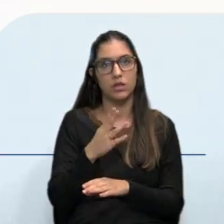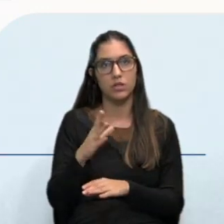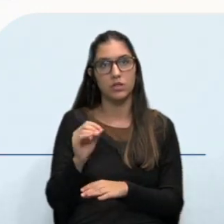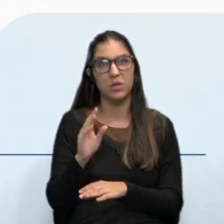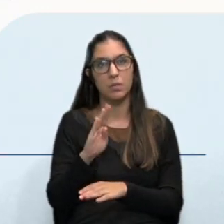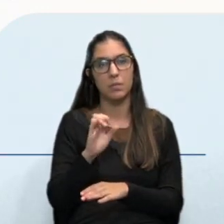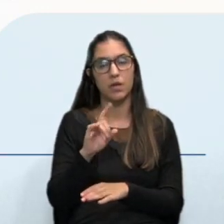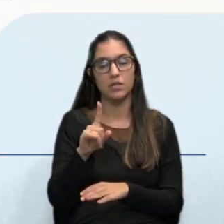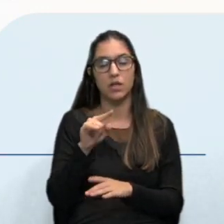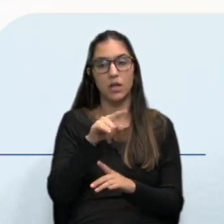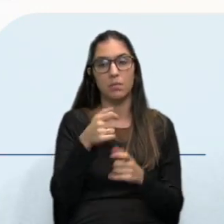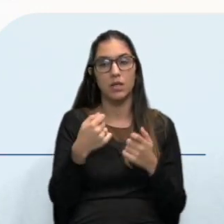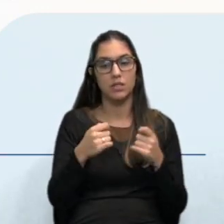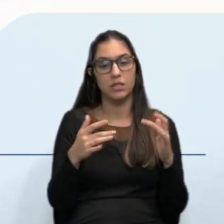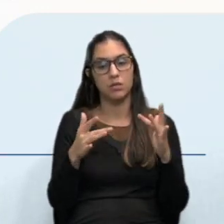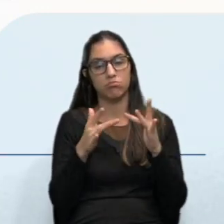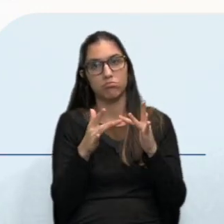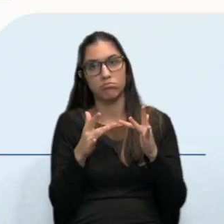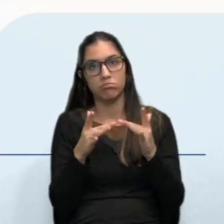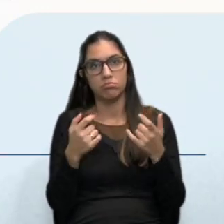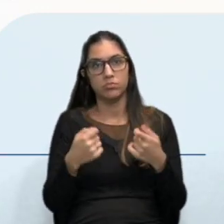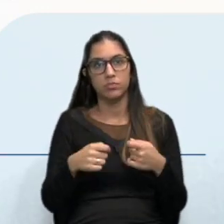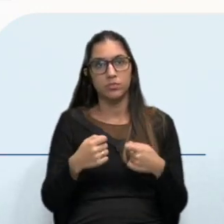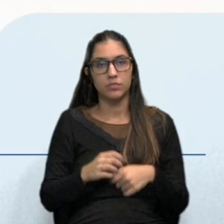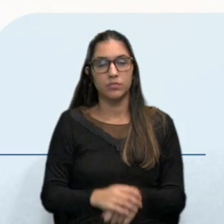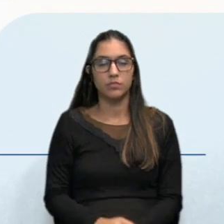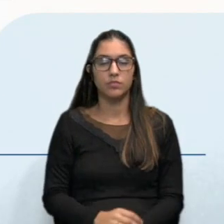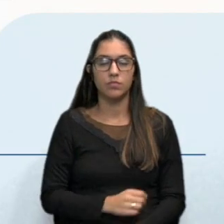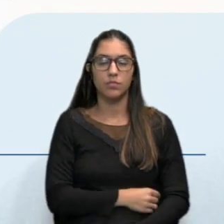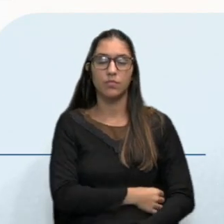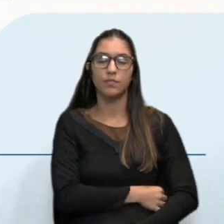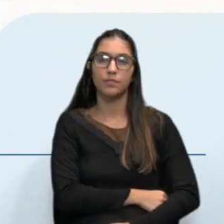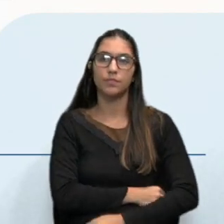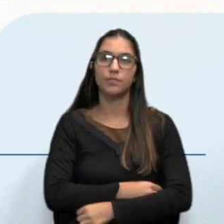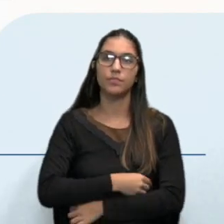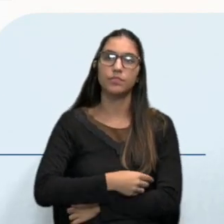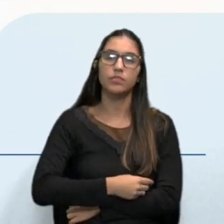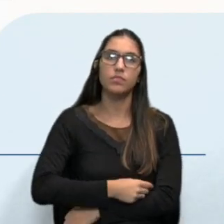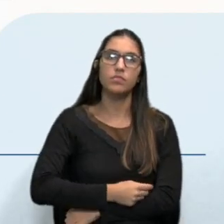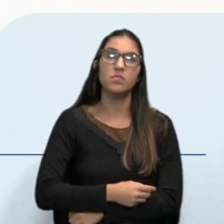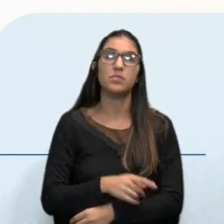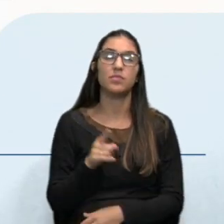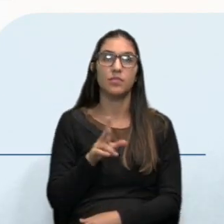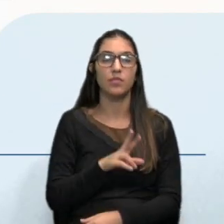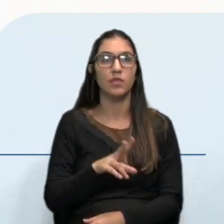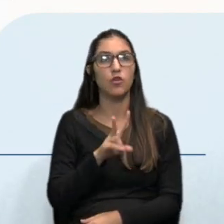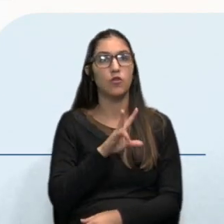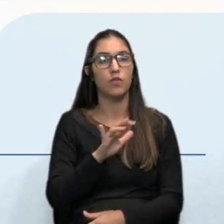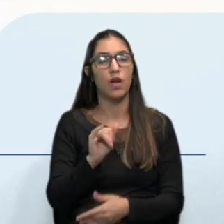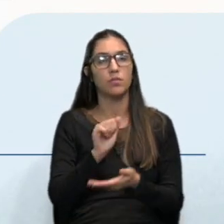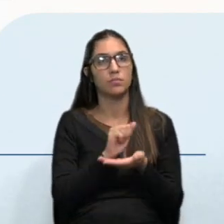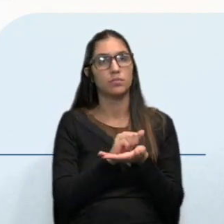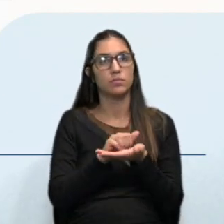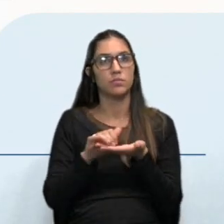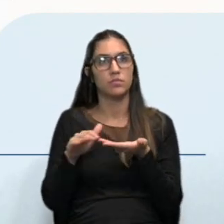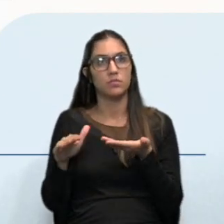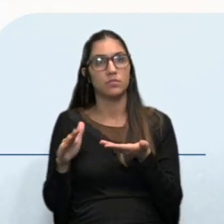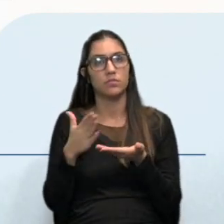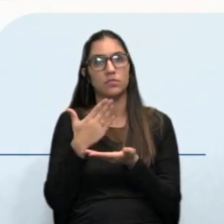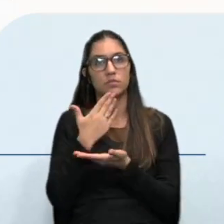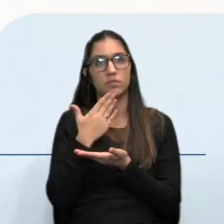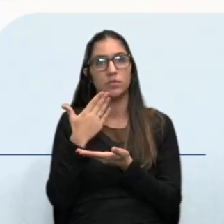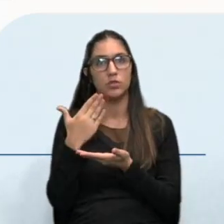radiobase precisa conversar com o controlador dela. Esse controlador vai, então, mandar uma